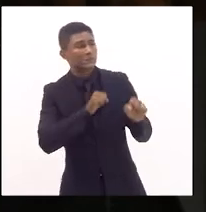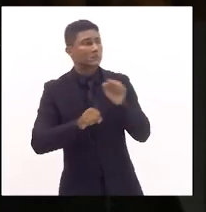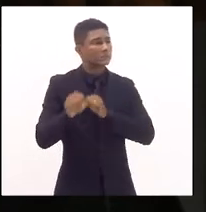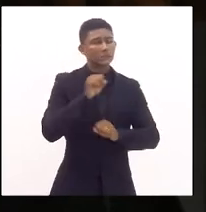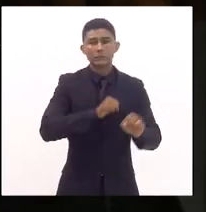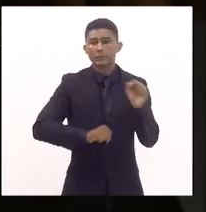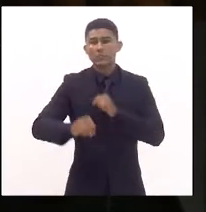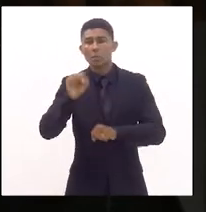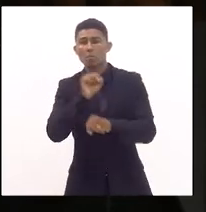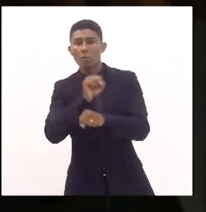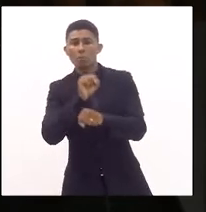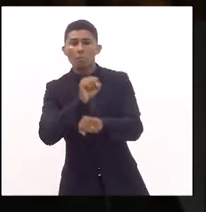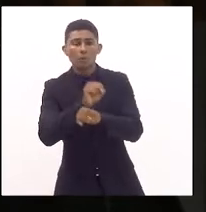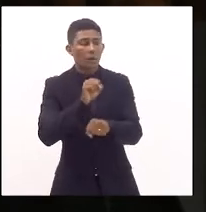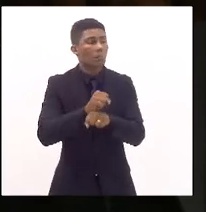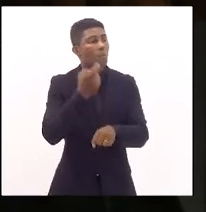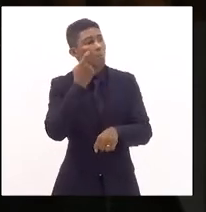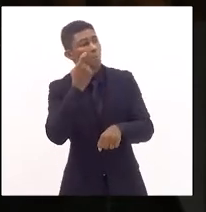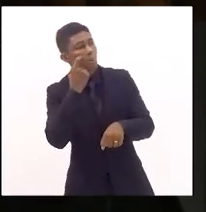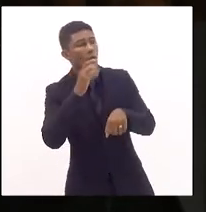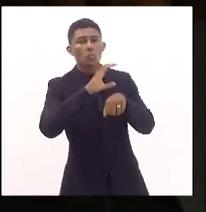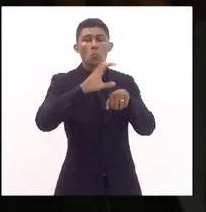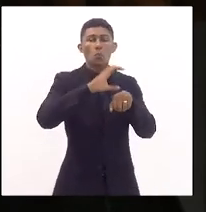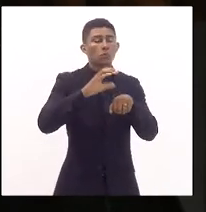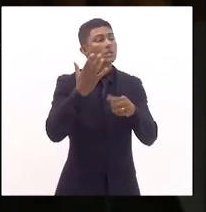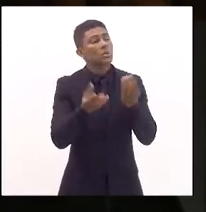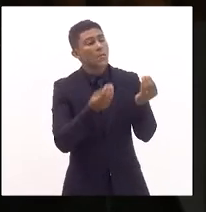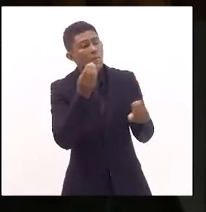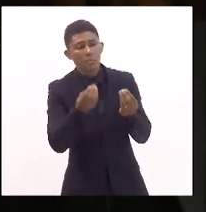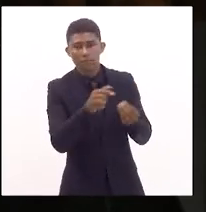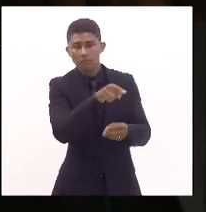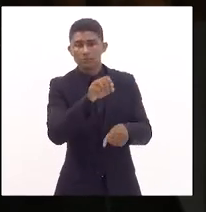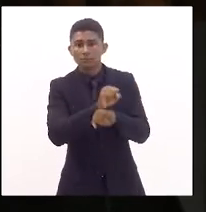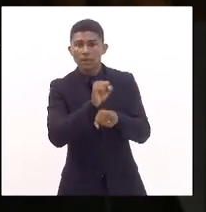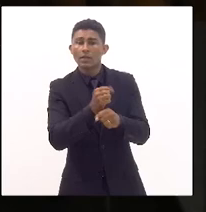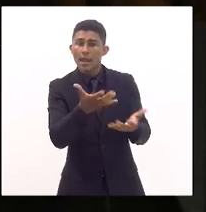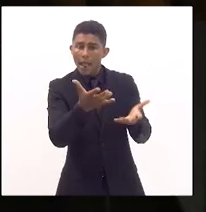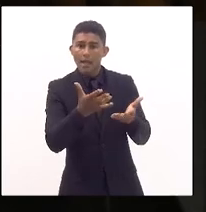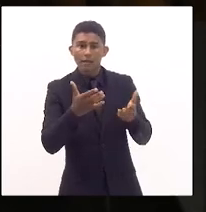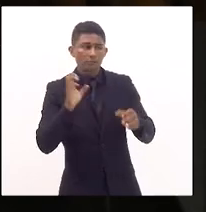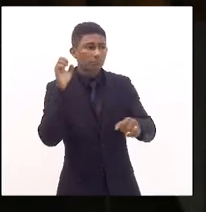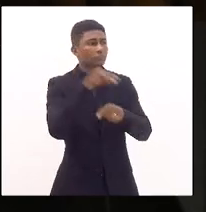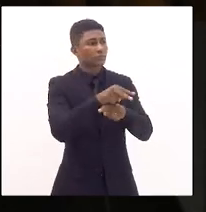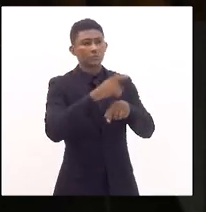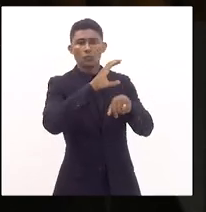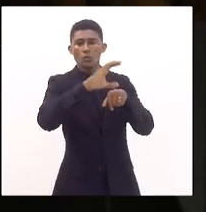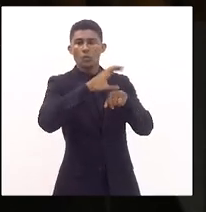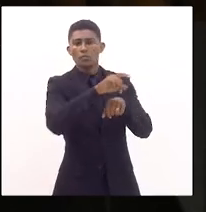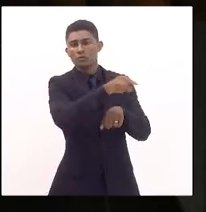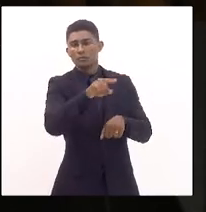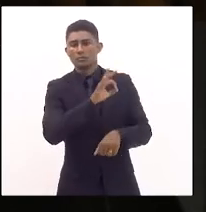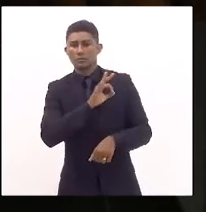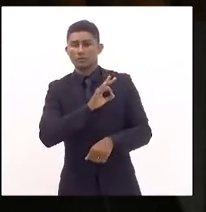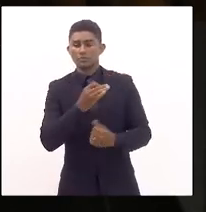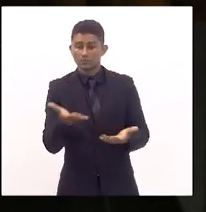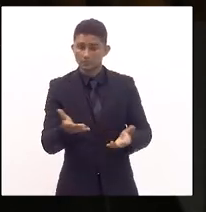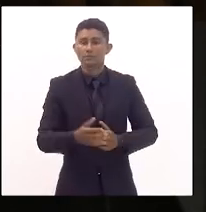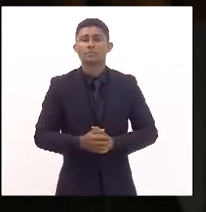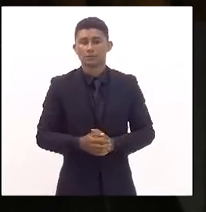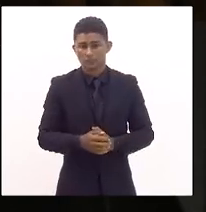esperando arduamente por essa resposta e para poder iniciar o curso de aperfeiçoamento. Então,